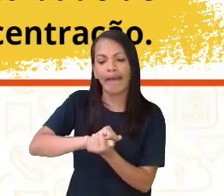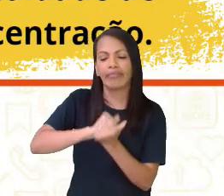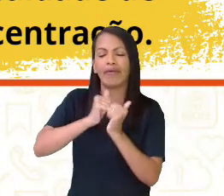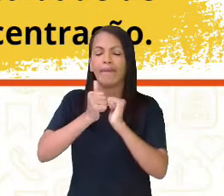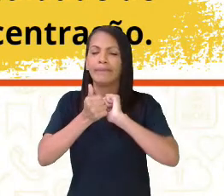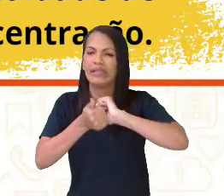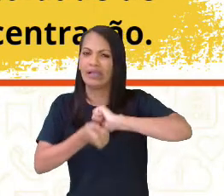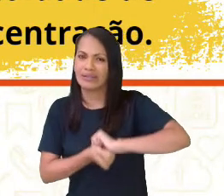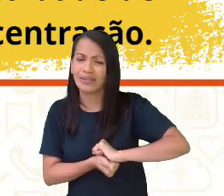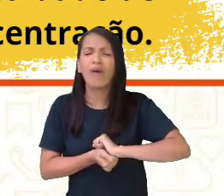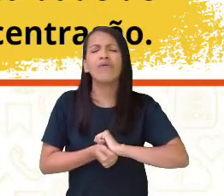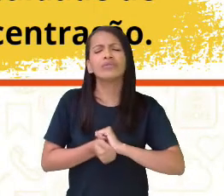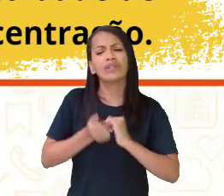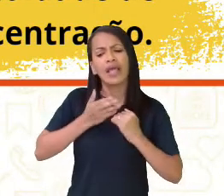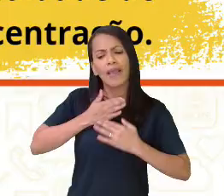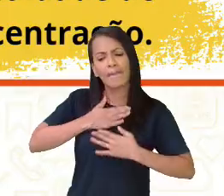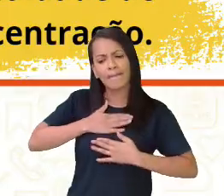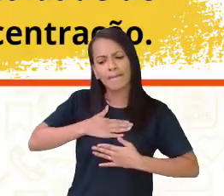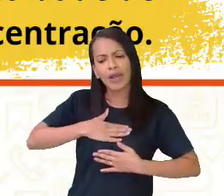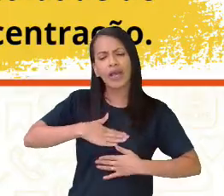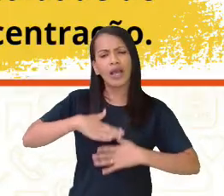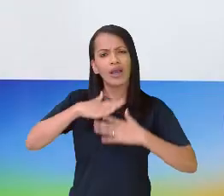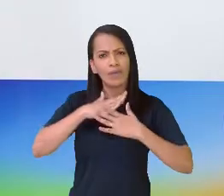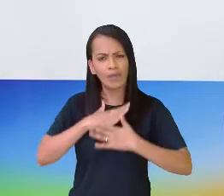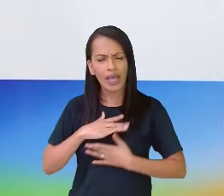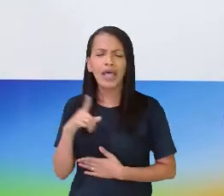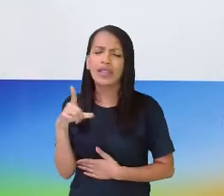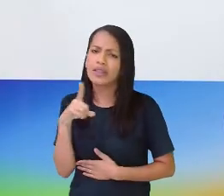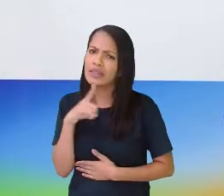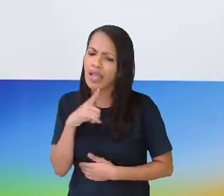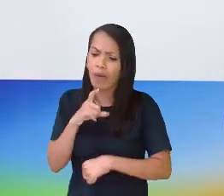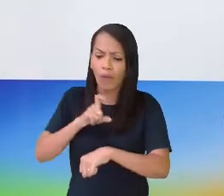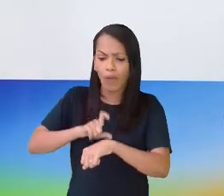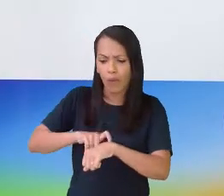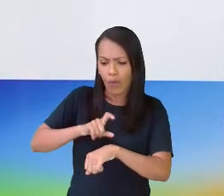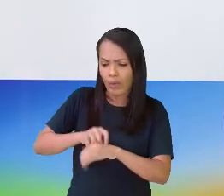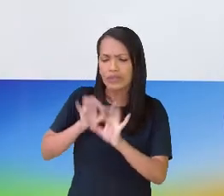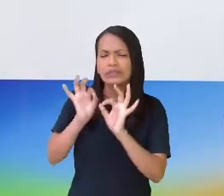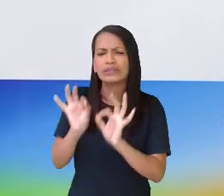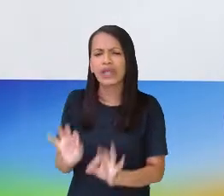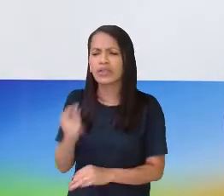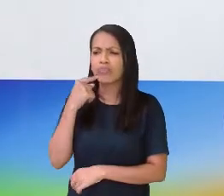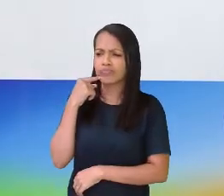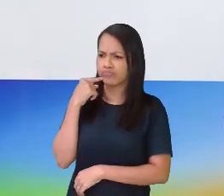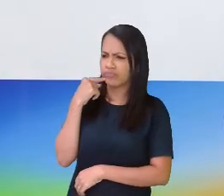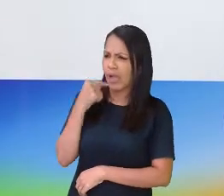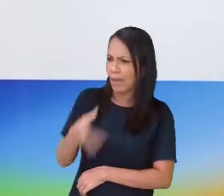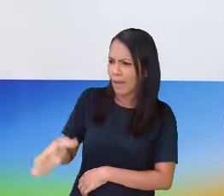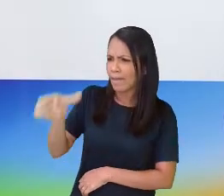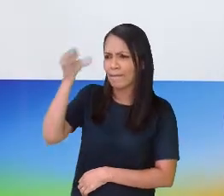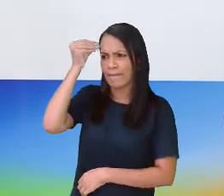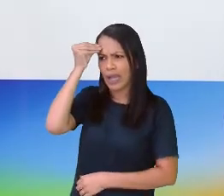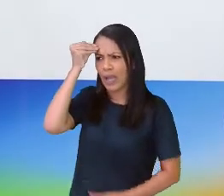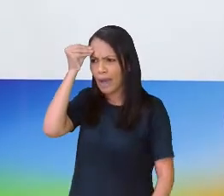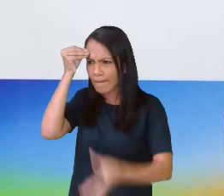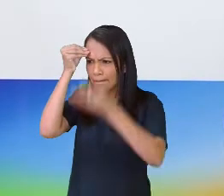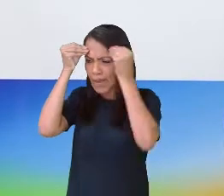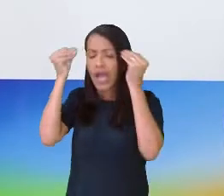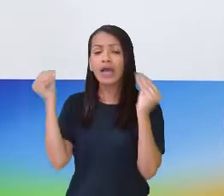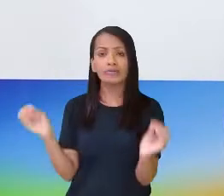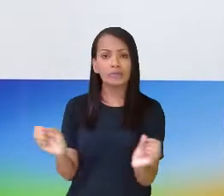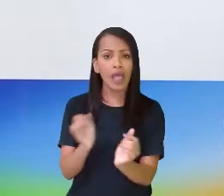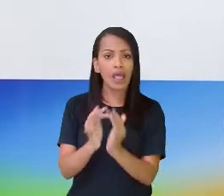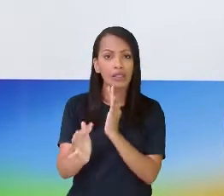Então, eles levam um tempo muito específico, para que eles se apropriem das dinâmicas que são importantes para